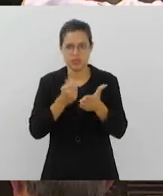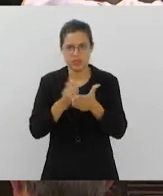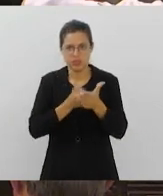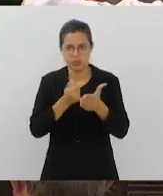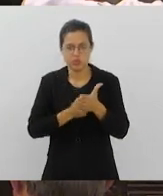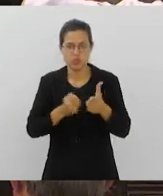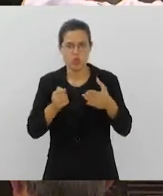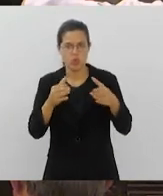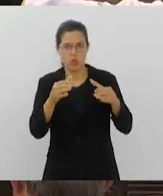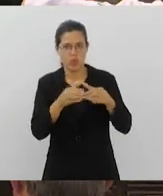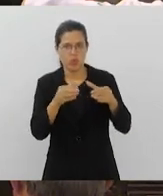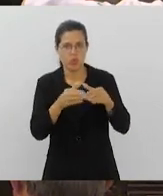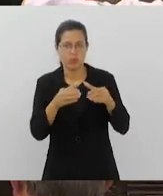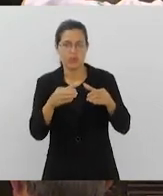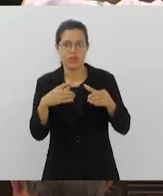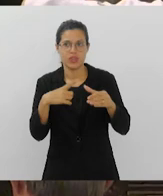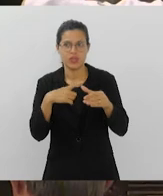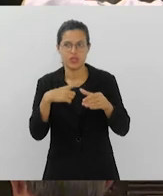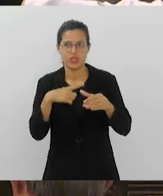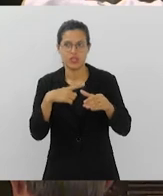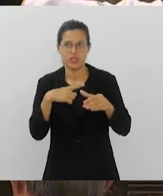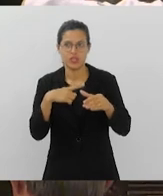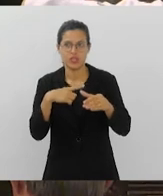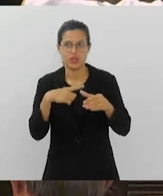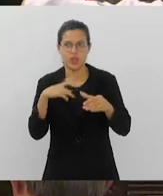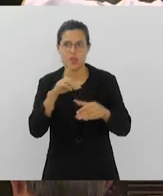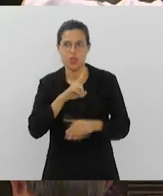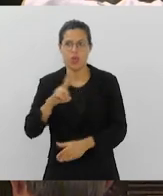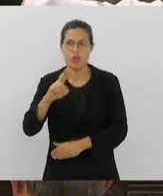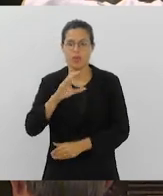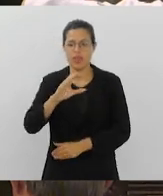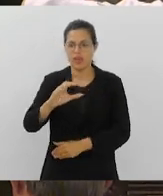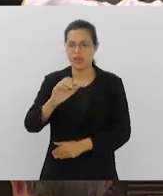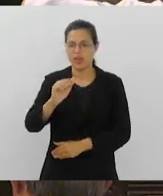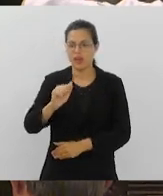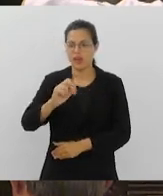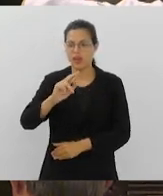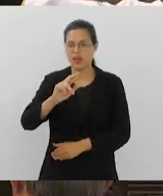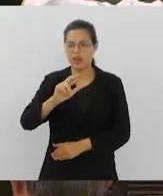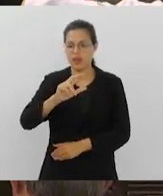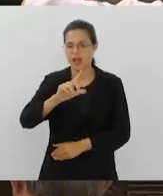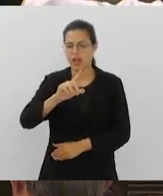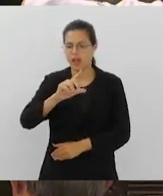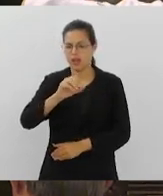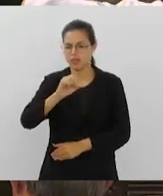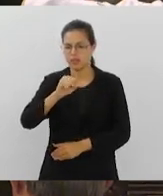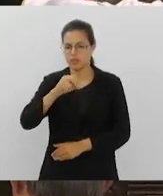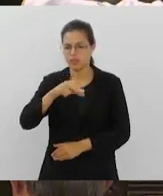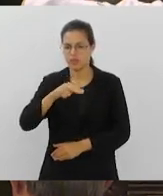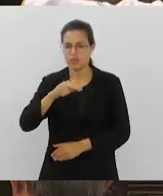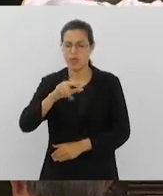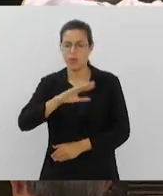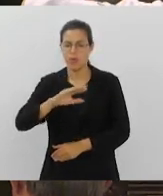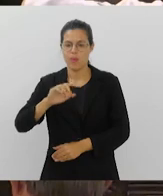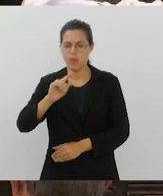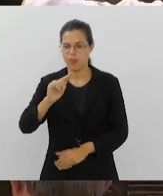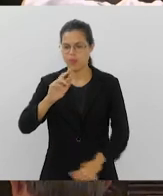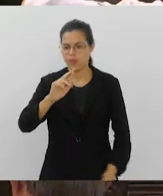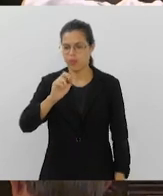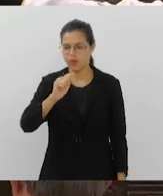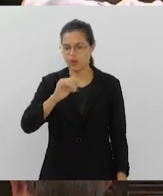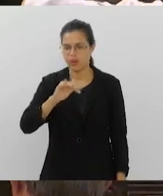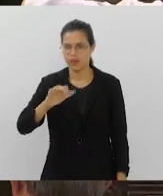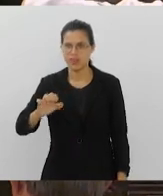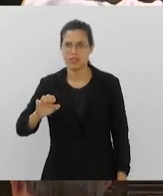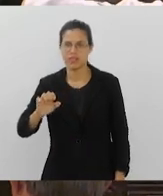de lutadores, que era a Arena Carson Grace, de onde só saía guerreiro da mais alta qualidade. Temos aqui